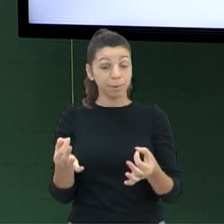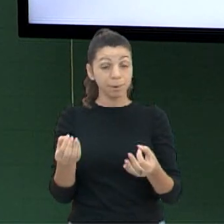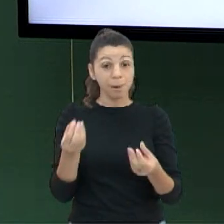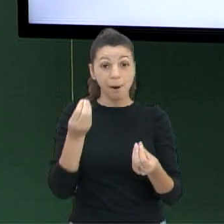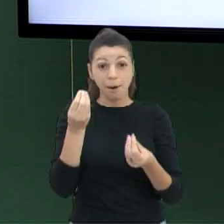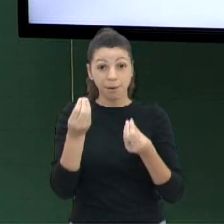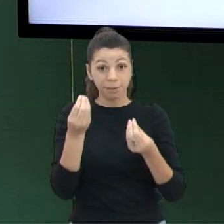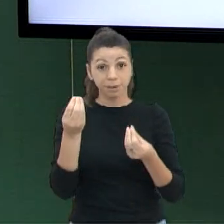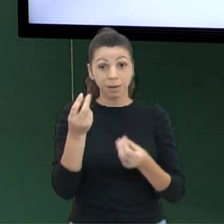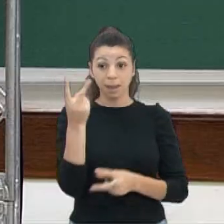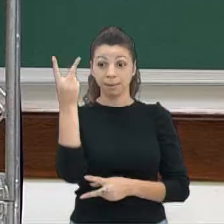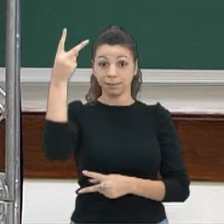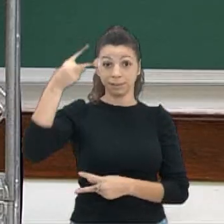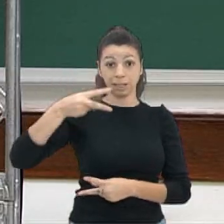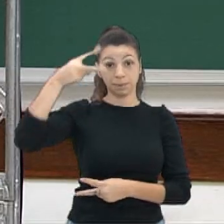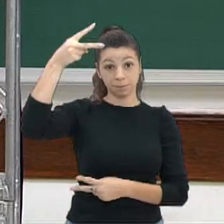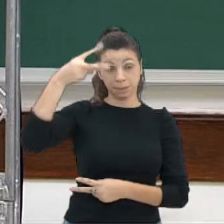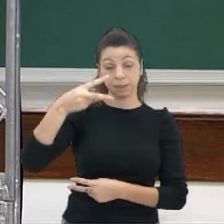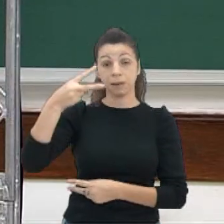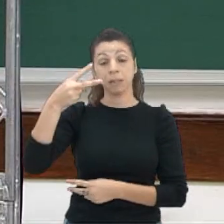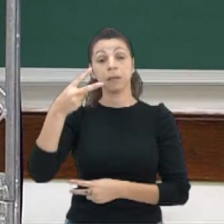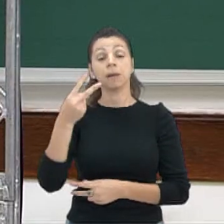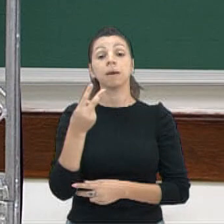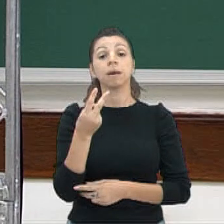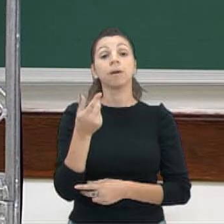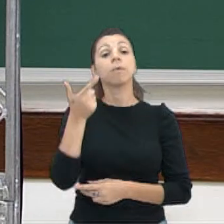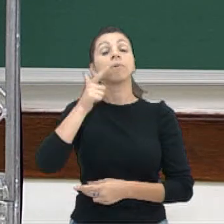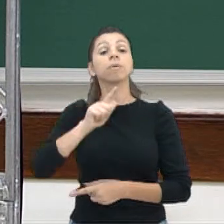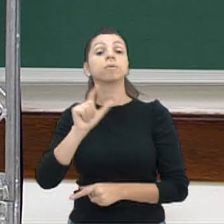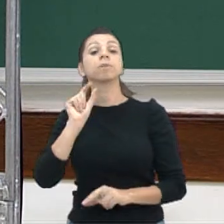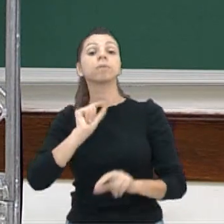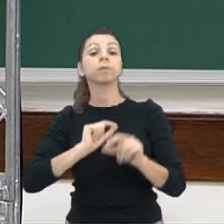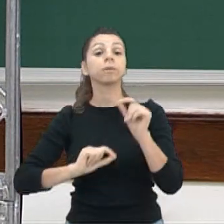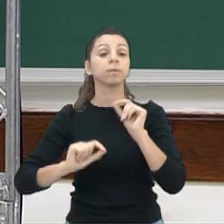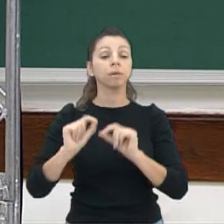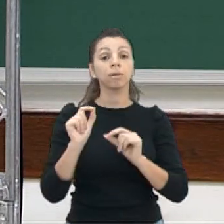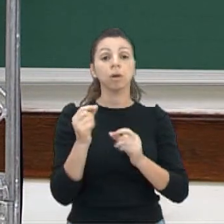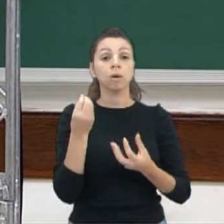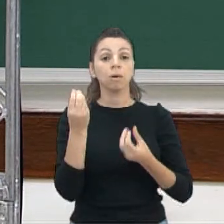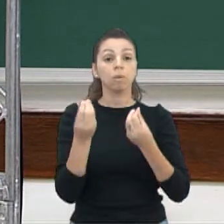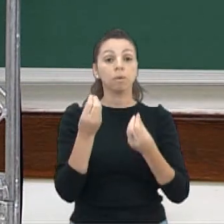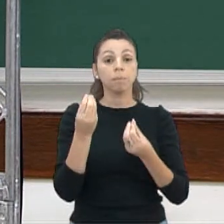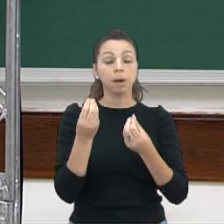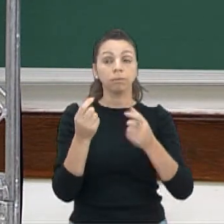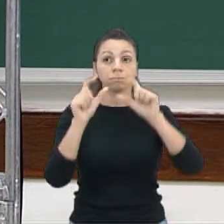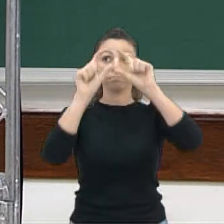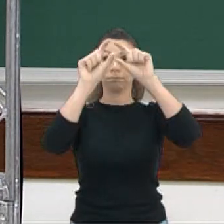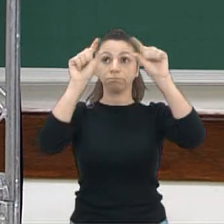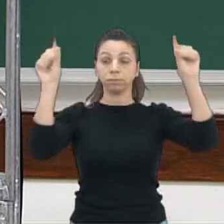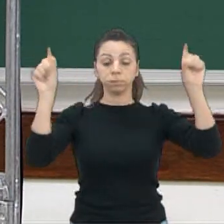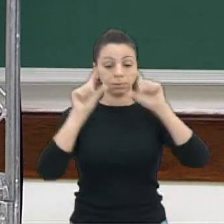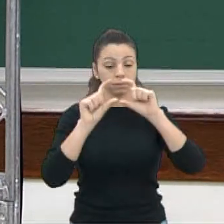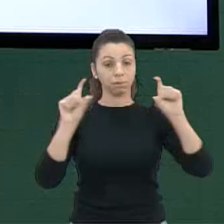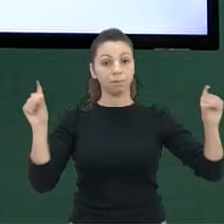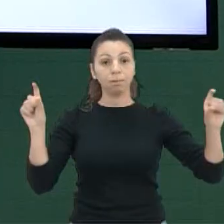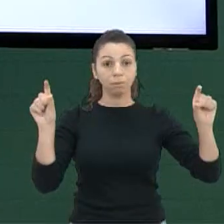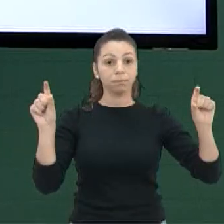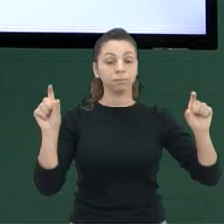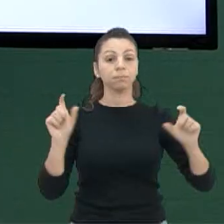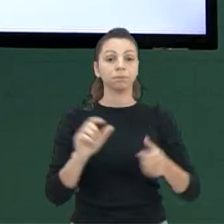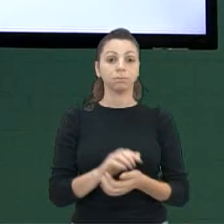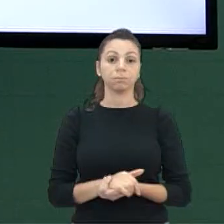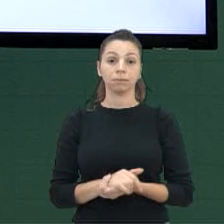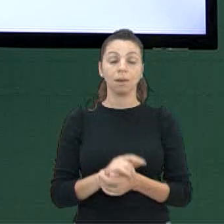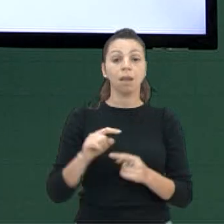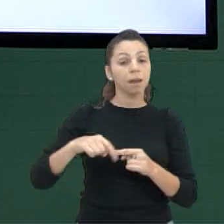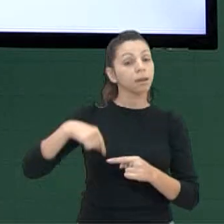elaborar? Dessas duas formas, eu consigo deixar aqui para vocês como que eu consigo montar uma expressão, para